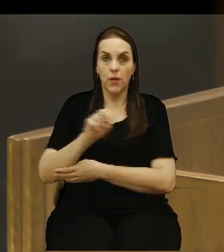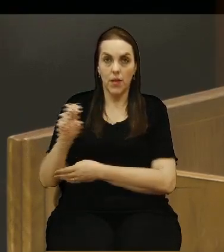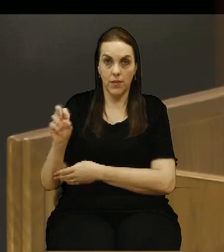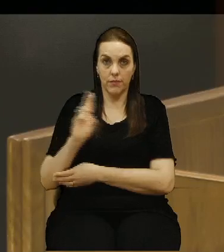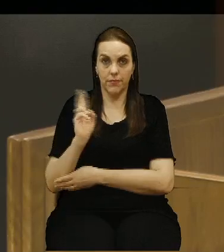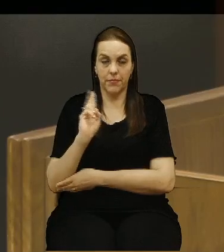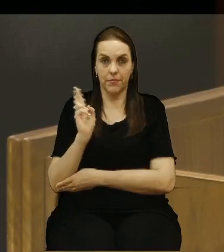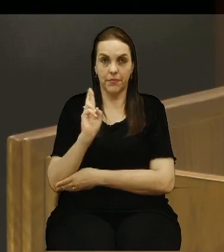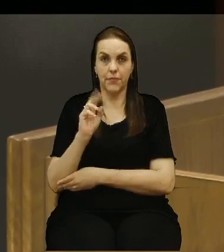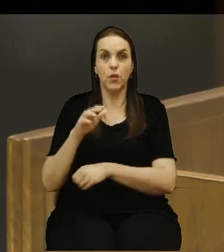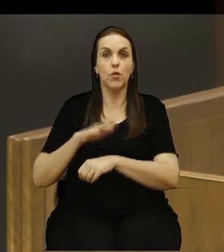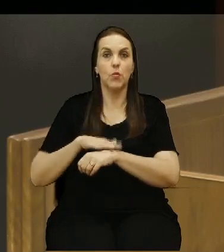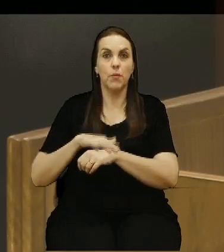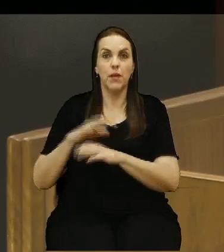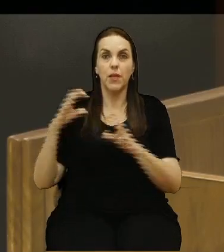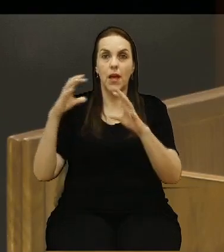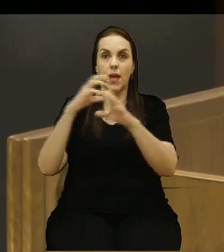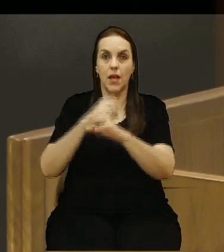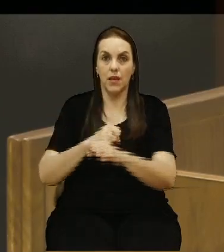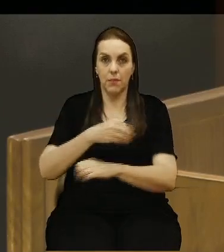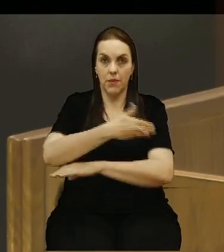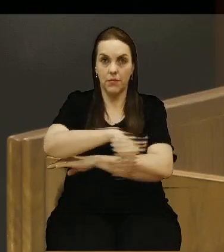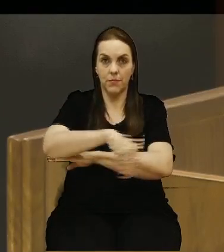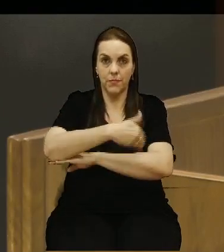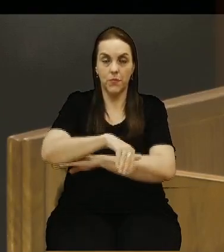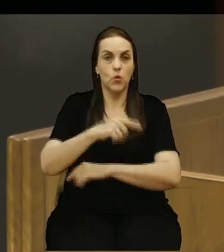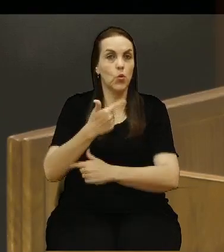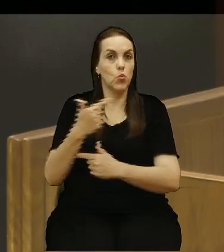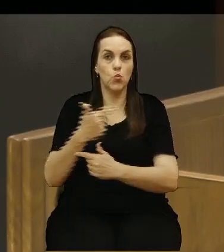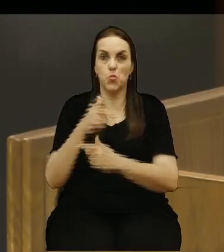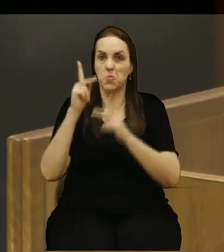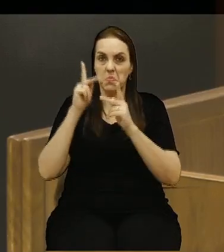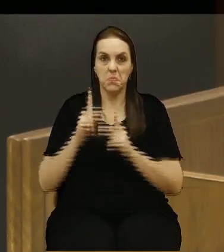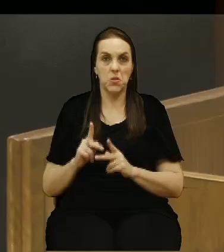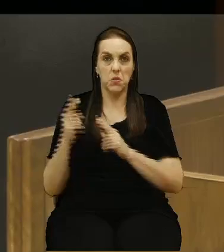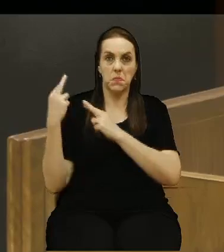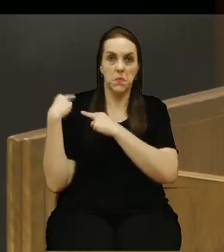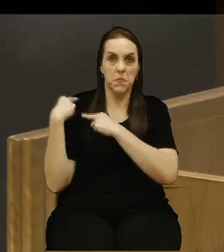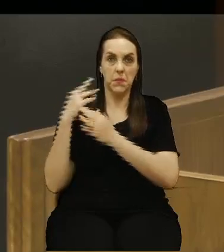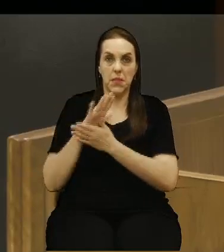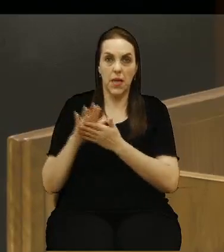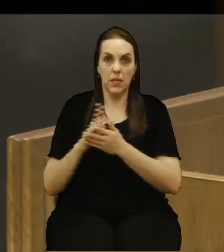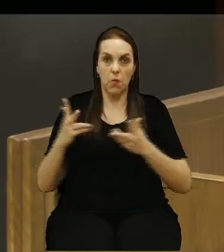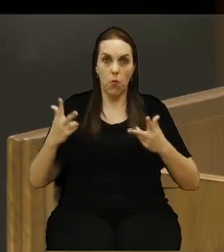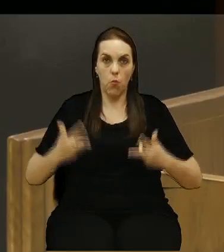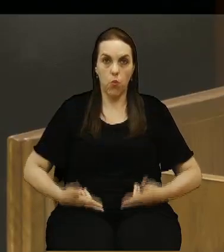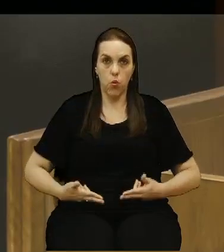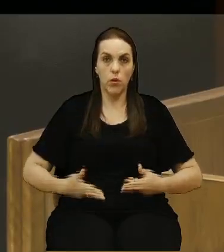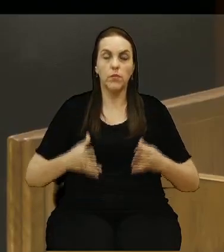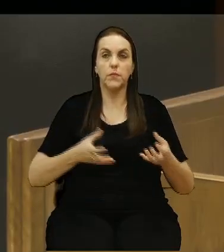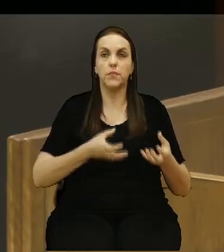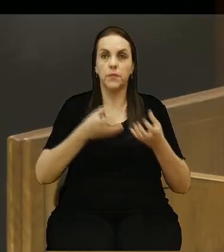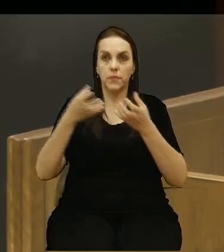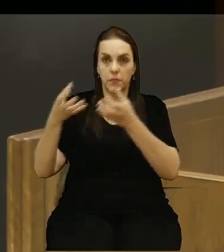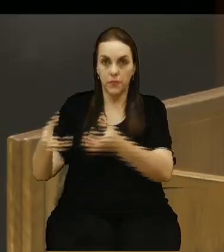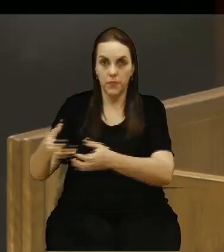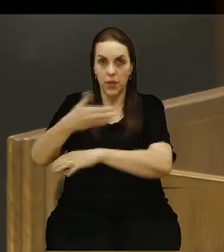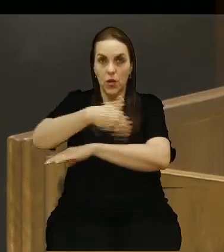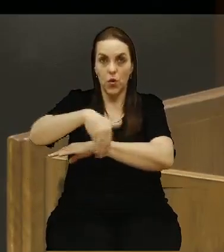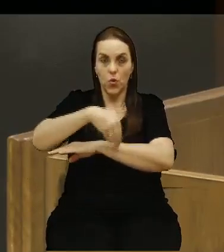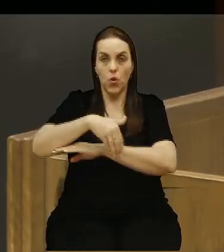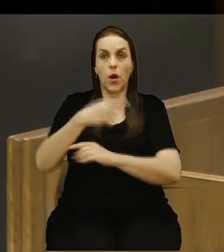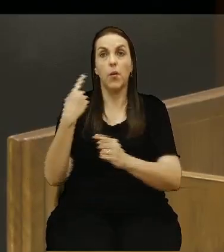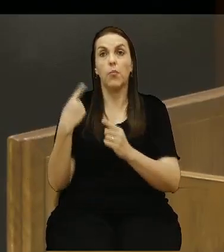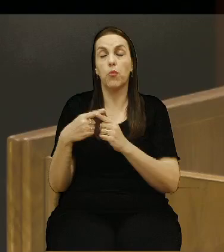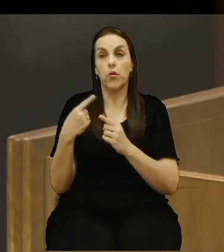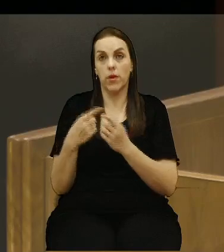quando pegavam um animal de rua, que não tinha tutor, e castrávamos e colocávamos de novo na rua, porque, afinal,